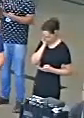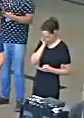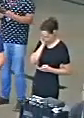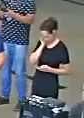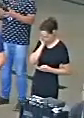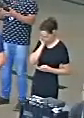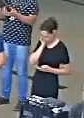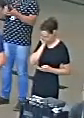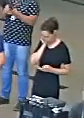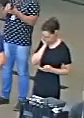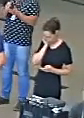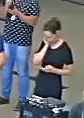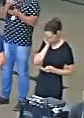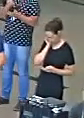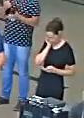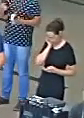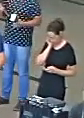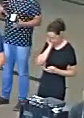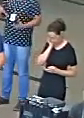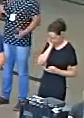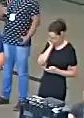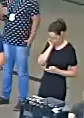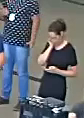favor cantar uma